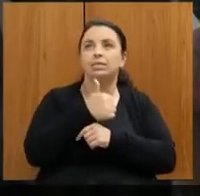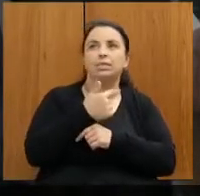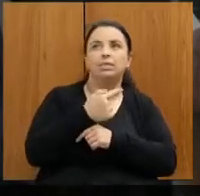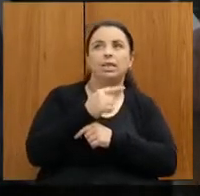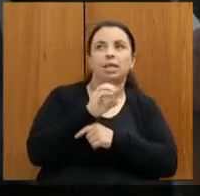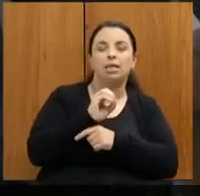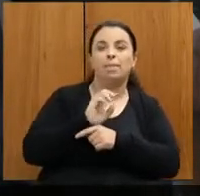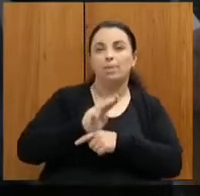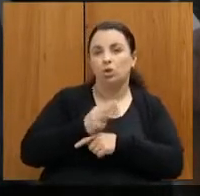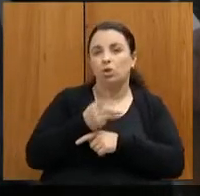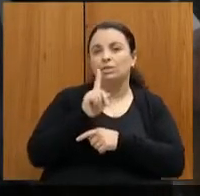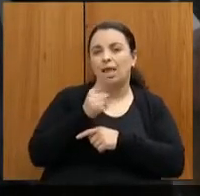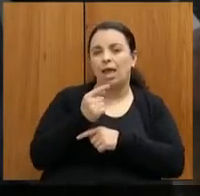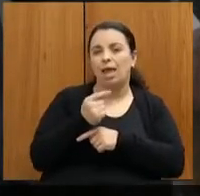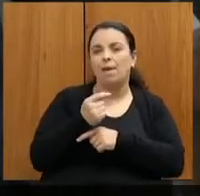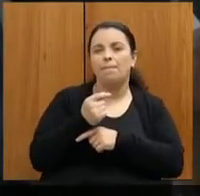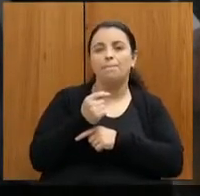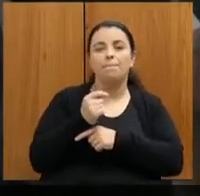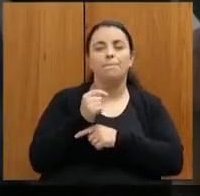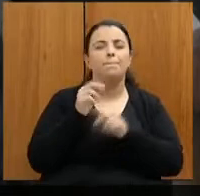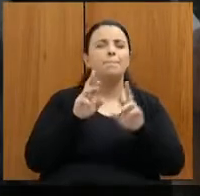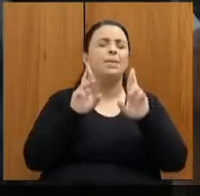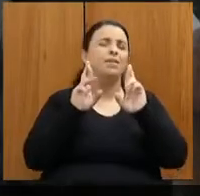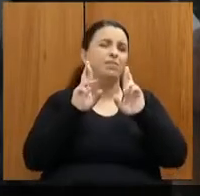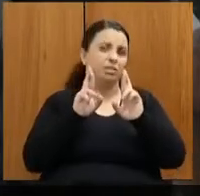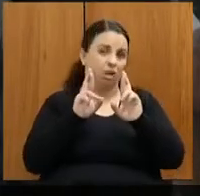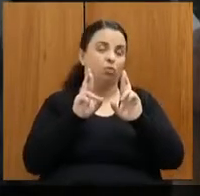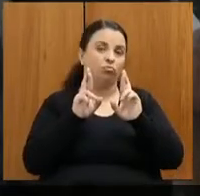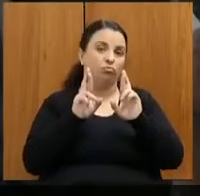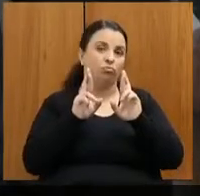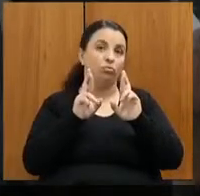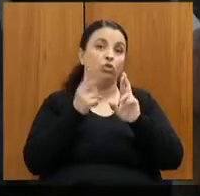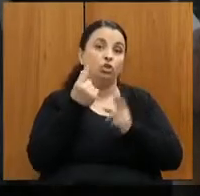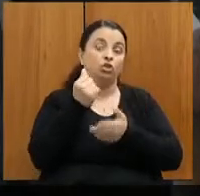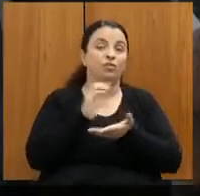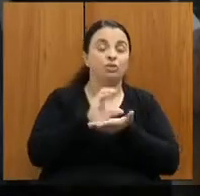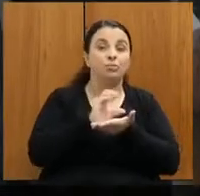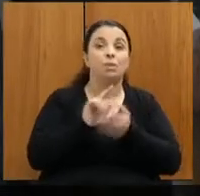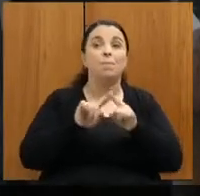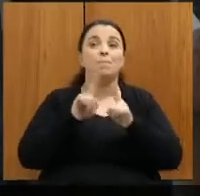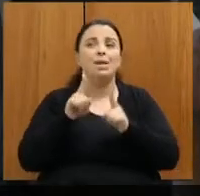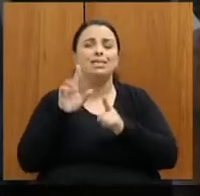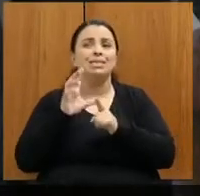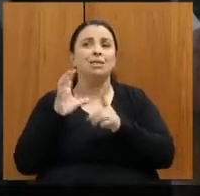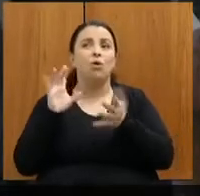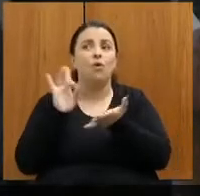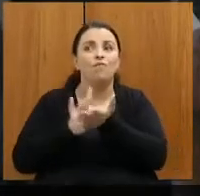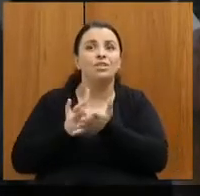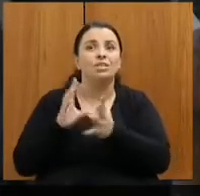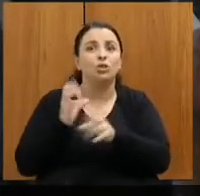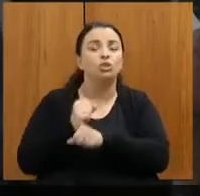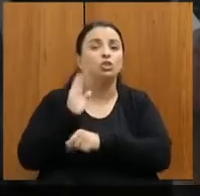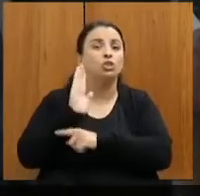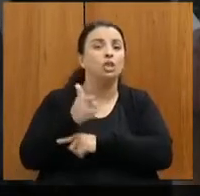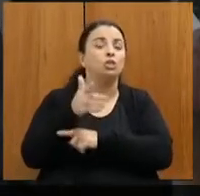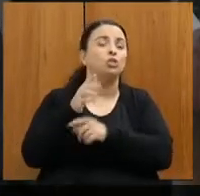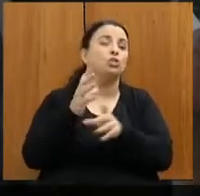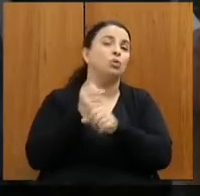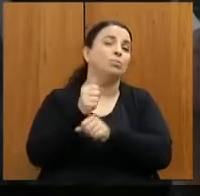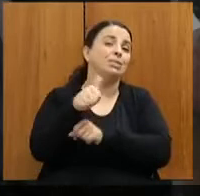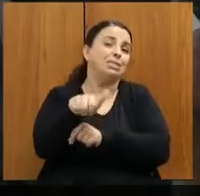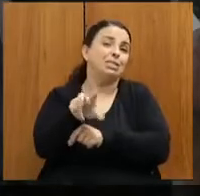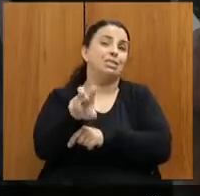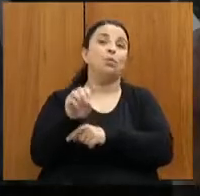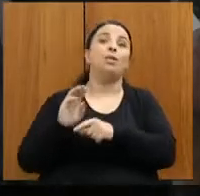concretizaram no estado entre os investimentos foram mais de 50 bilhões de reais ou seja já tem investimentos acontecendo e